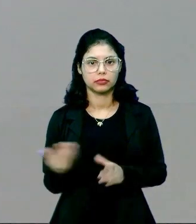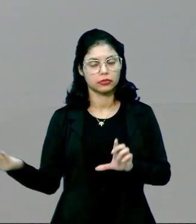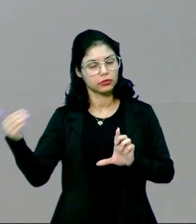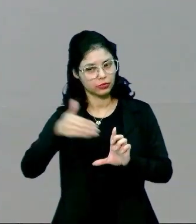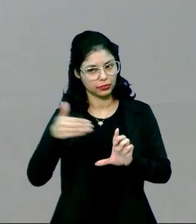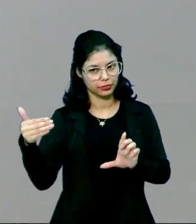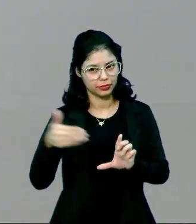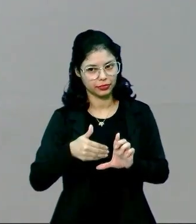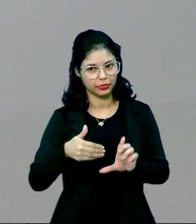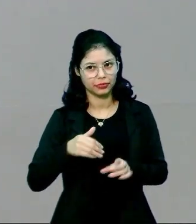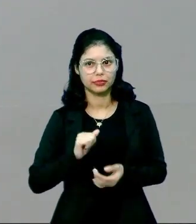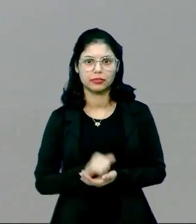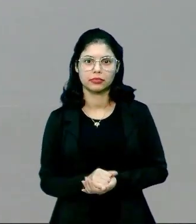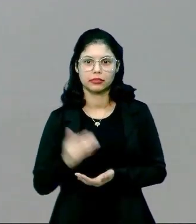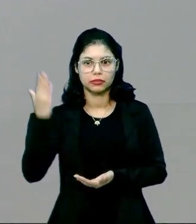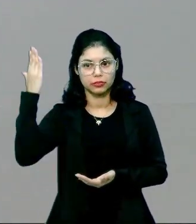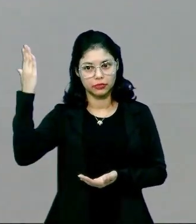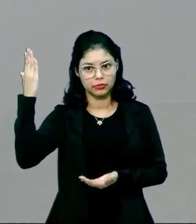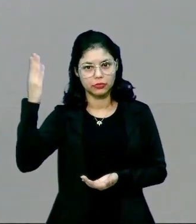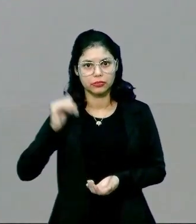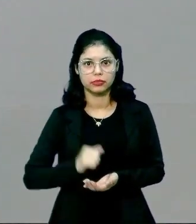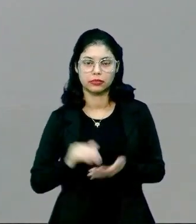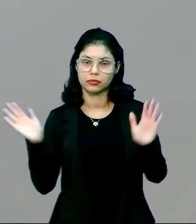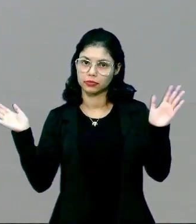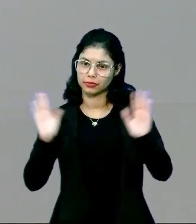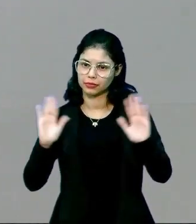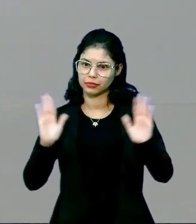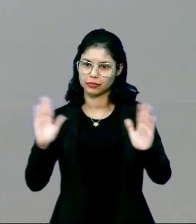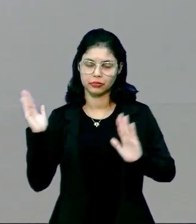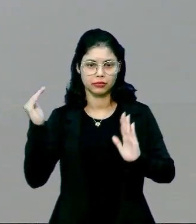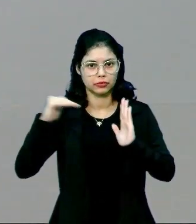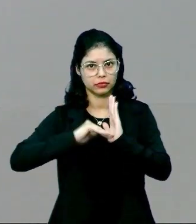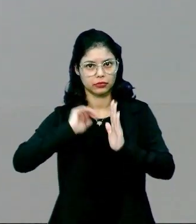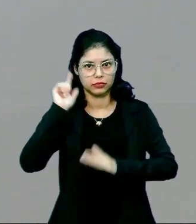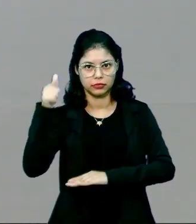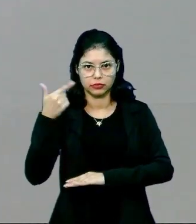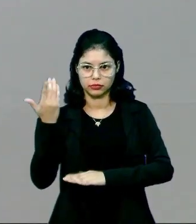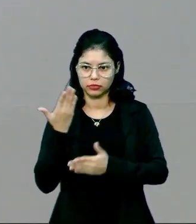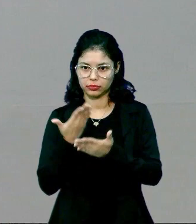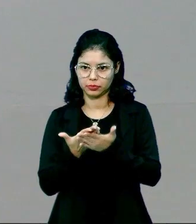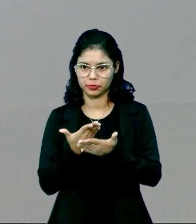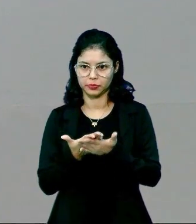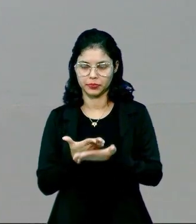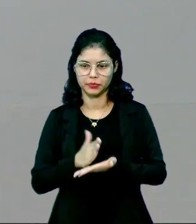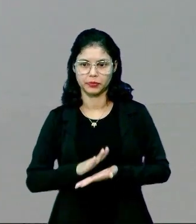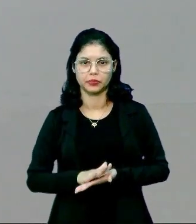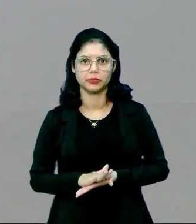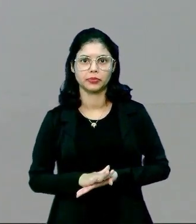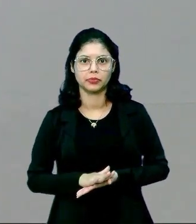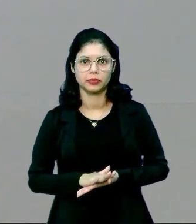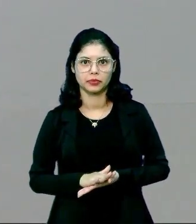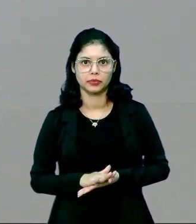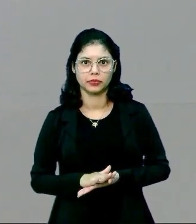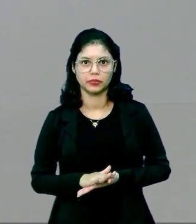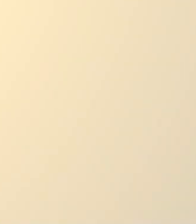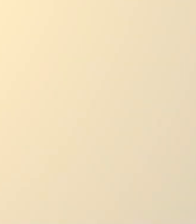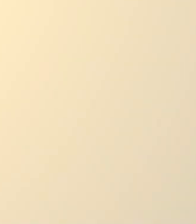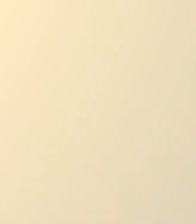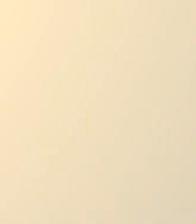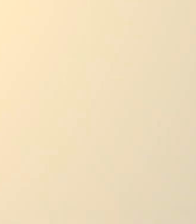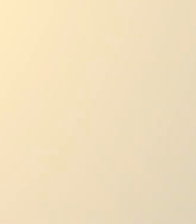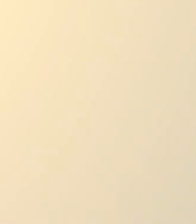acessem a nossas plataformas ok Bye bye tchau tchau e até a próxima aula